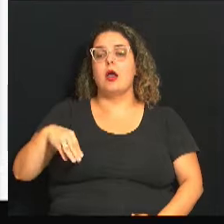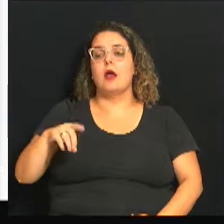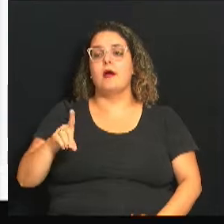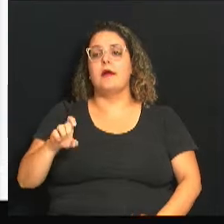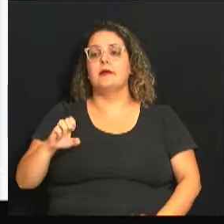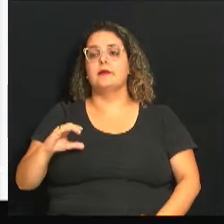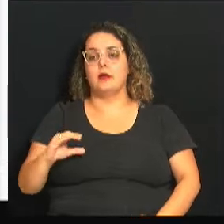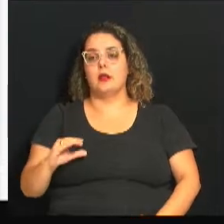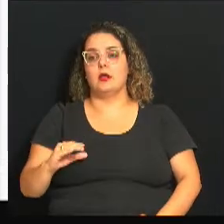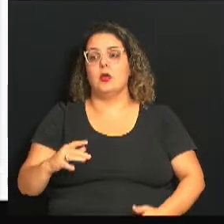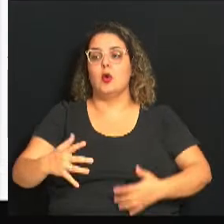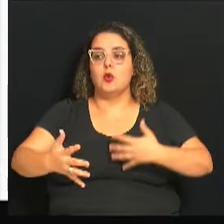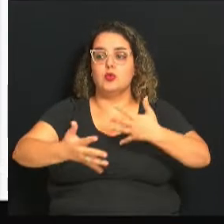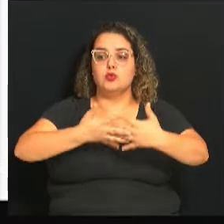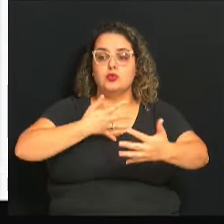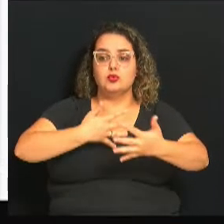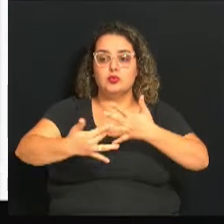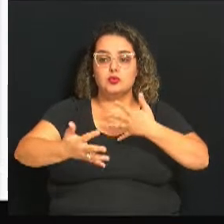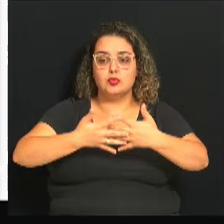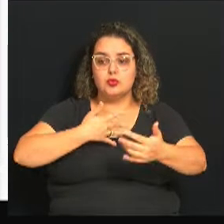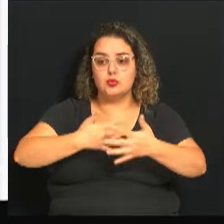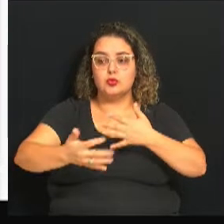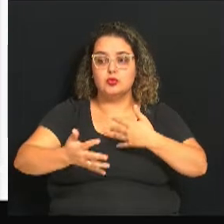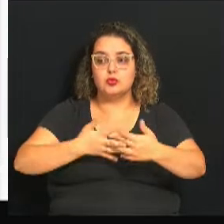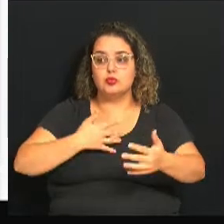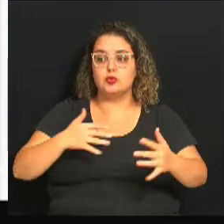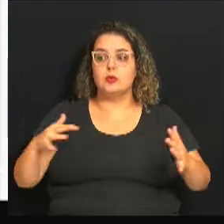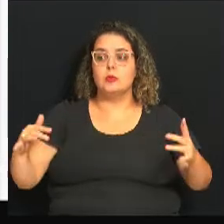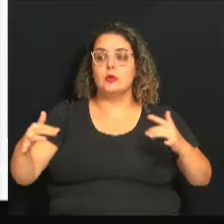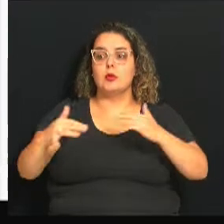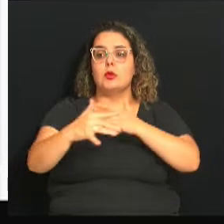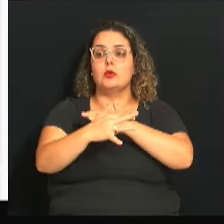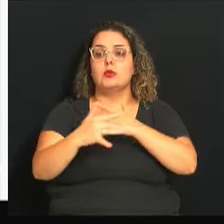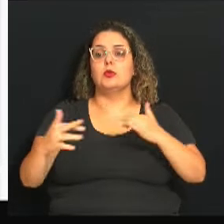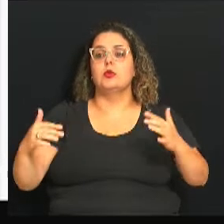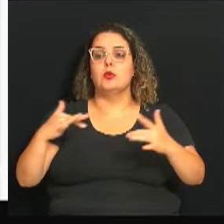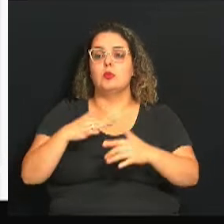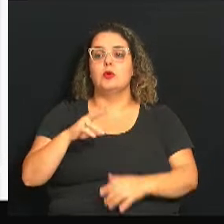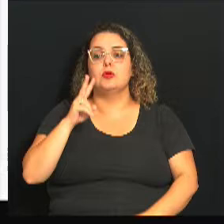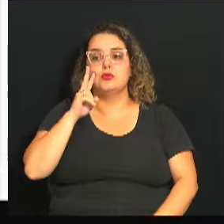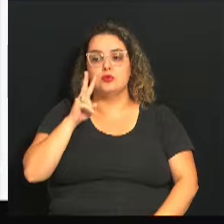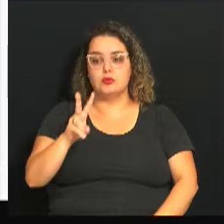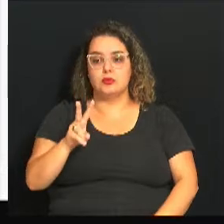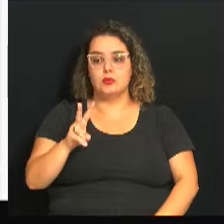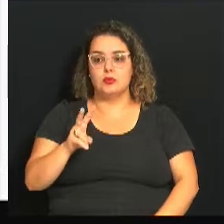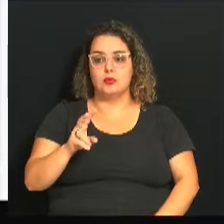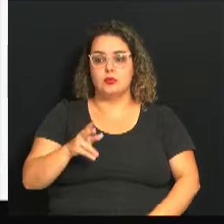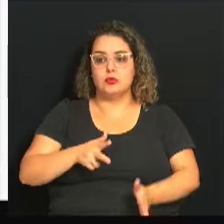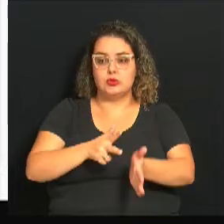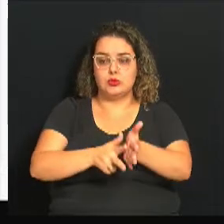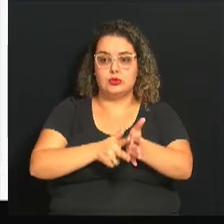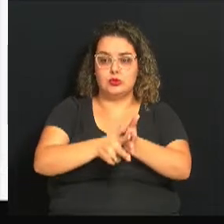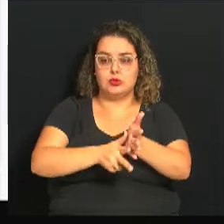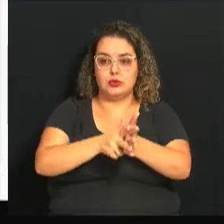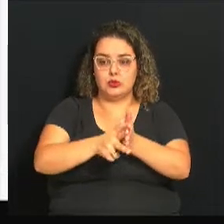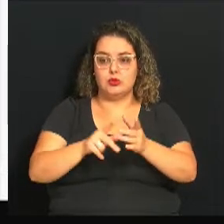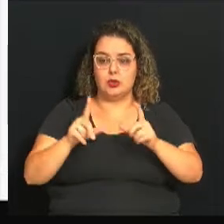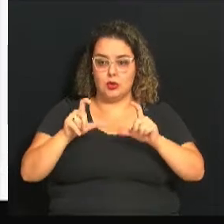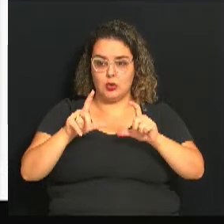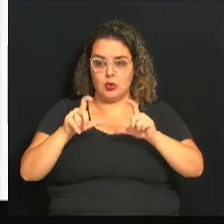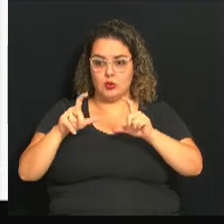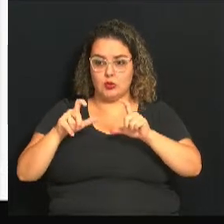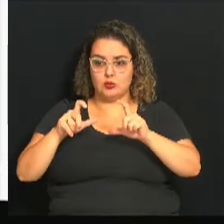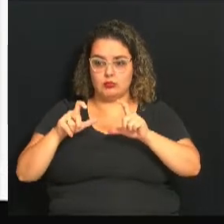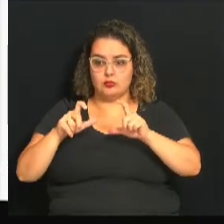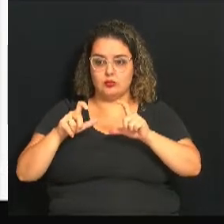os terminais de ônibus e a articulação com o TIC, que vocês podem ver onde está aqui o trenzinho na foto aérea, que é